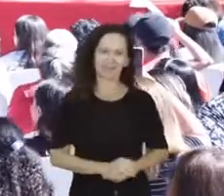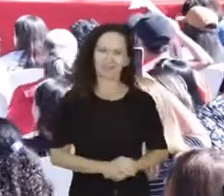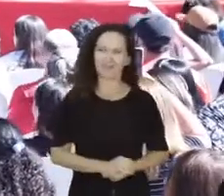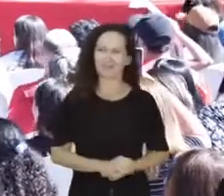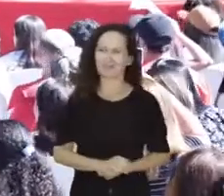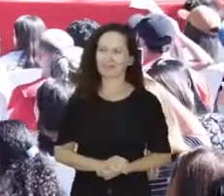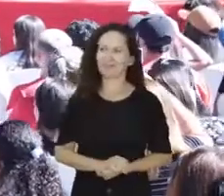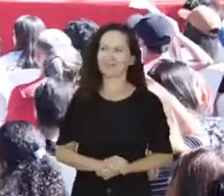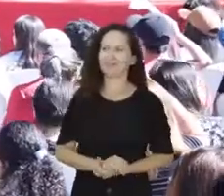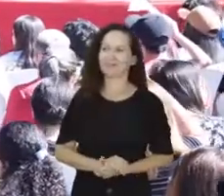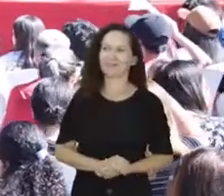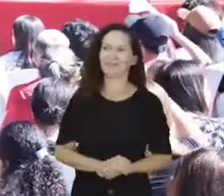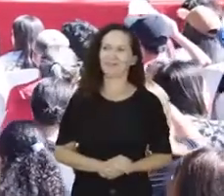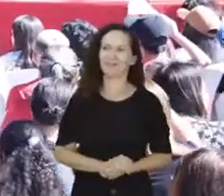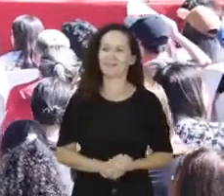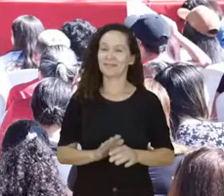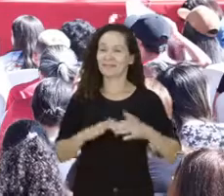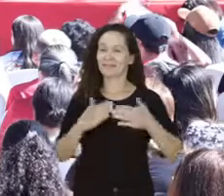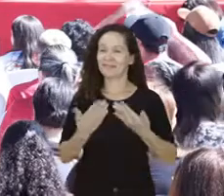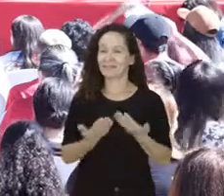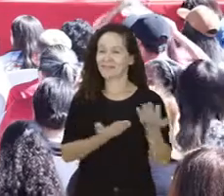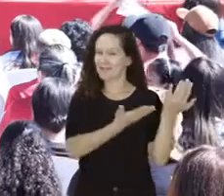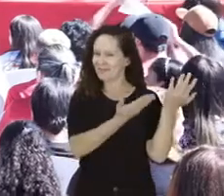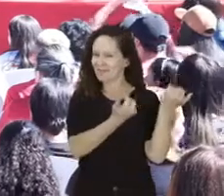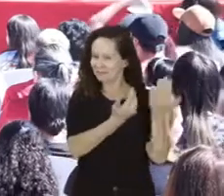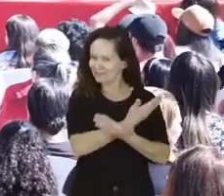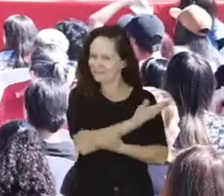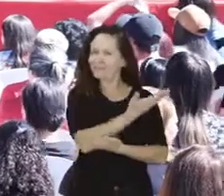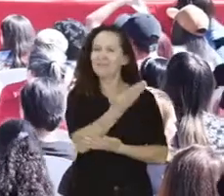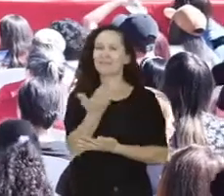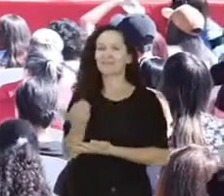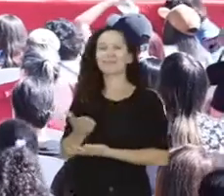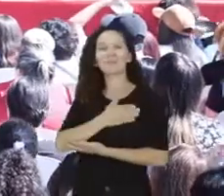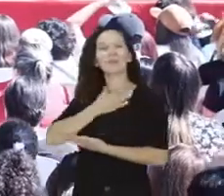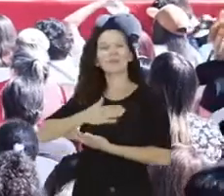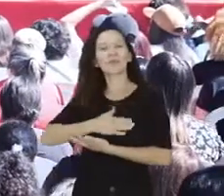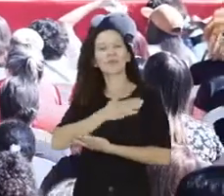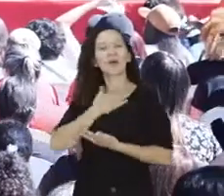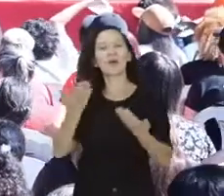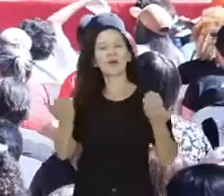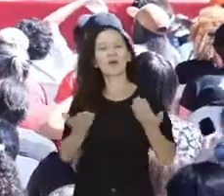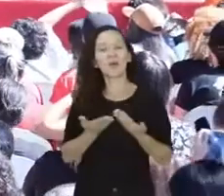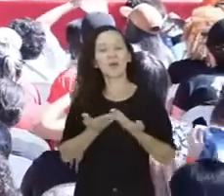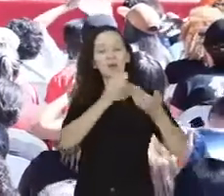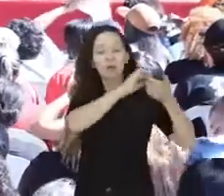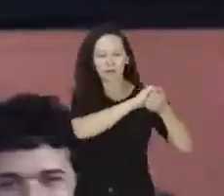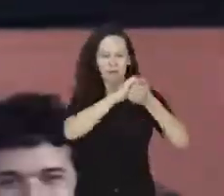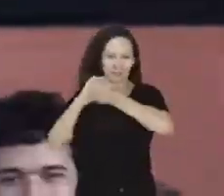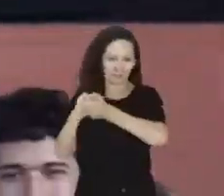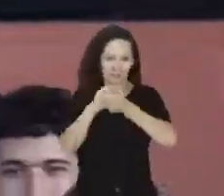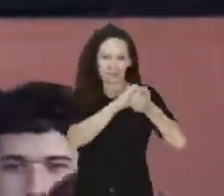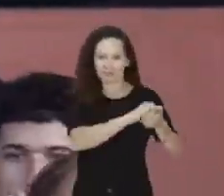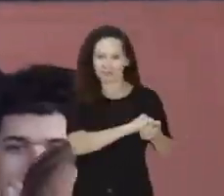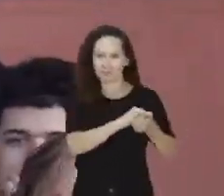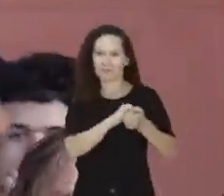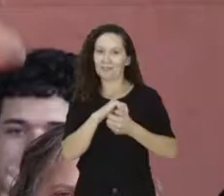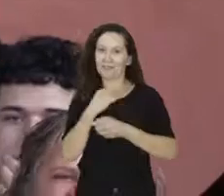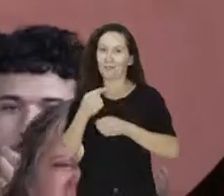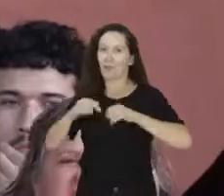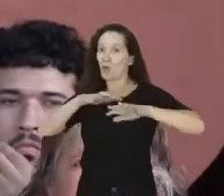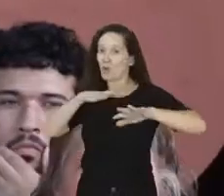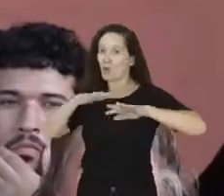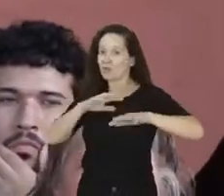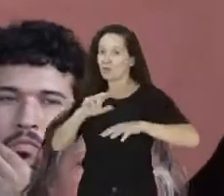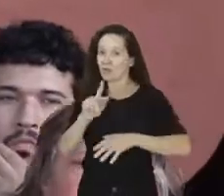É isso aí, rapaziada. Gostaria de mandar um salve aqui pro movimento hip hop que está presente,